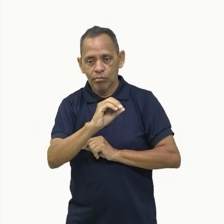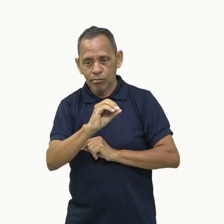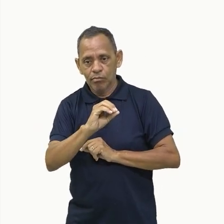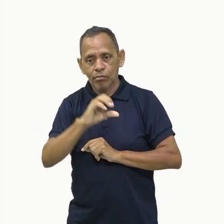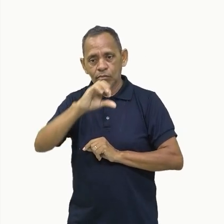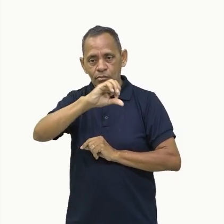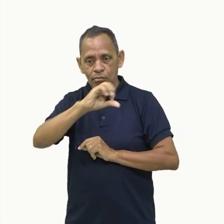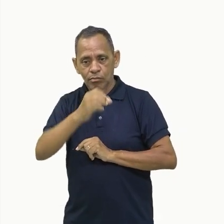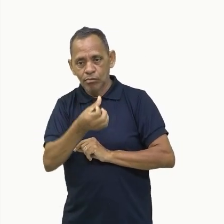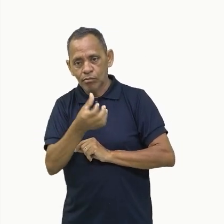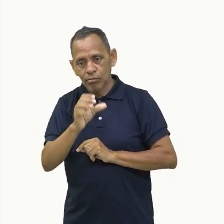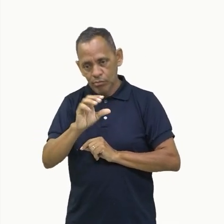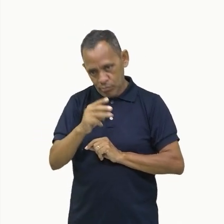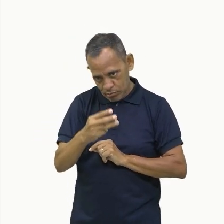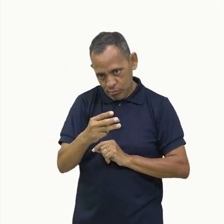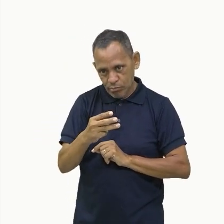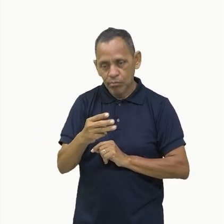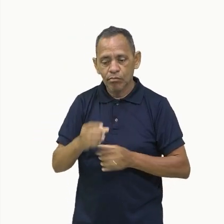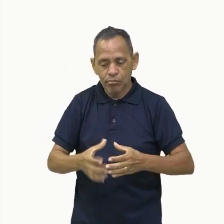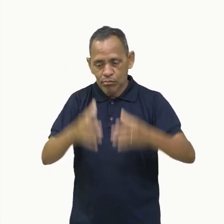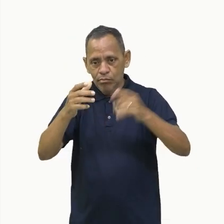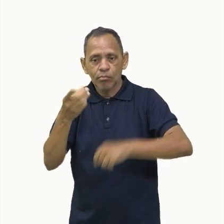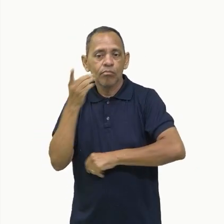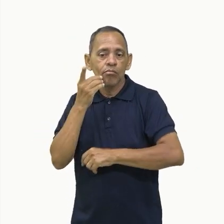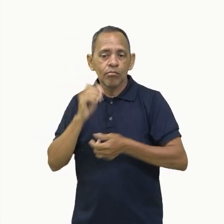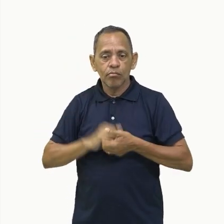10.993 barris por dia, o gás natural com